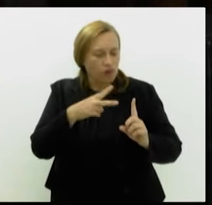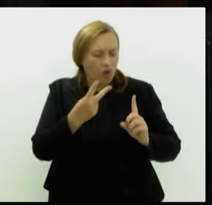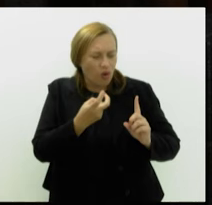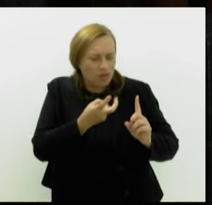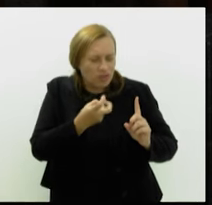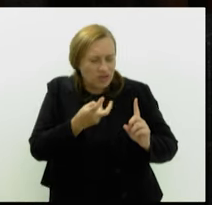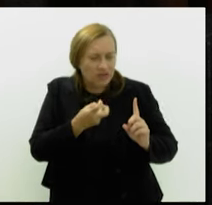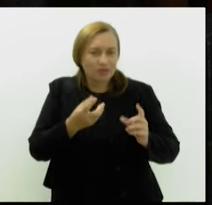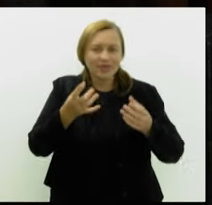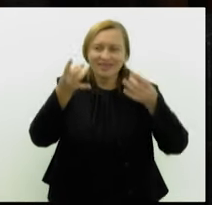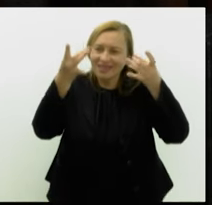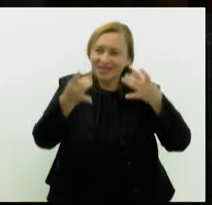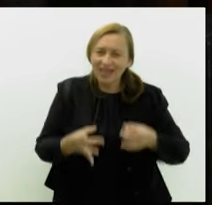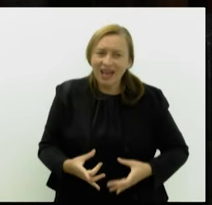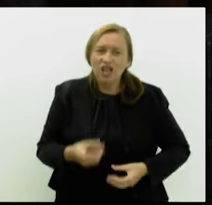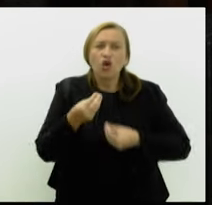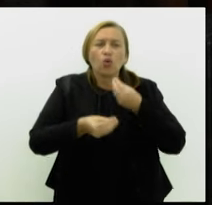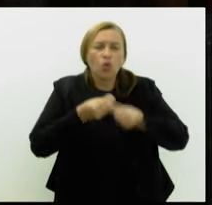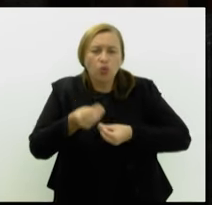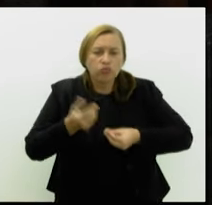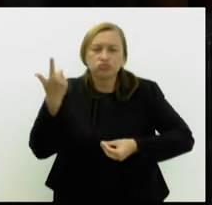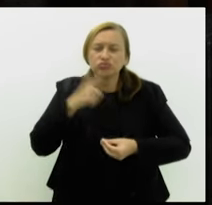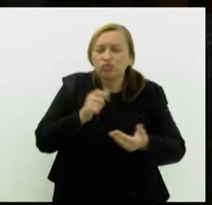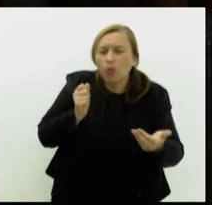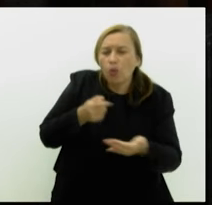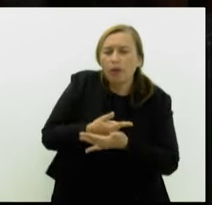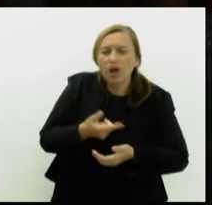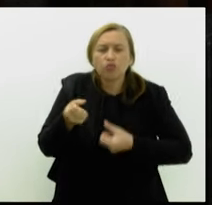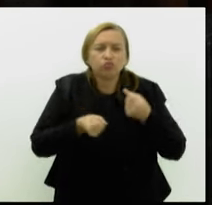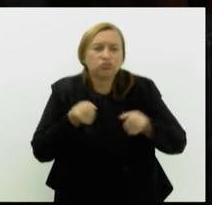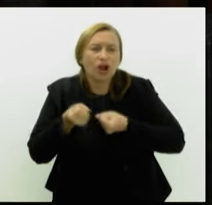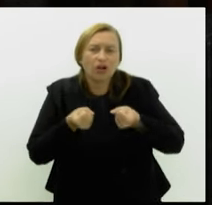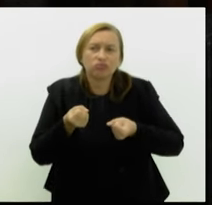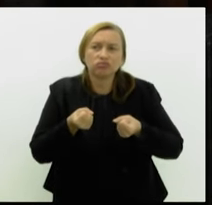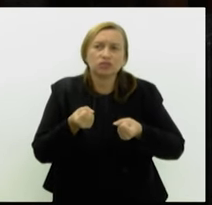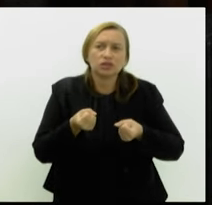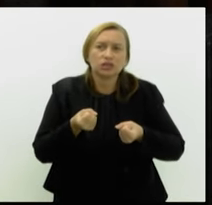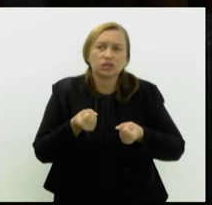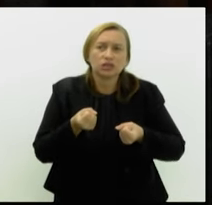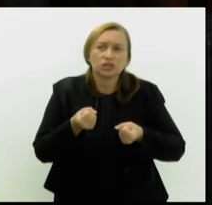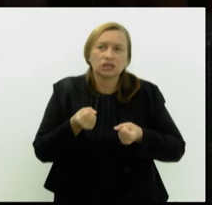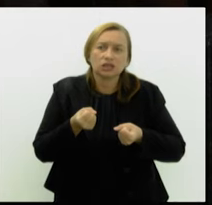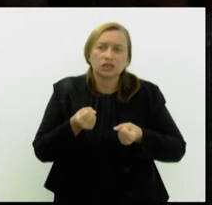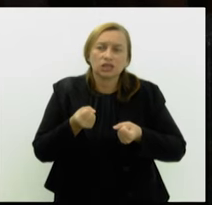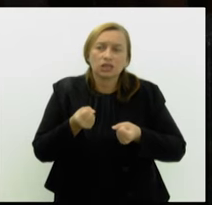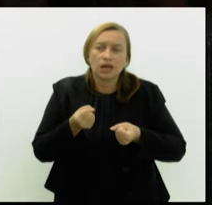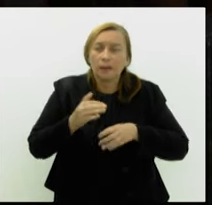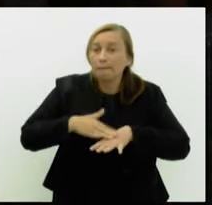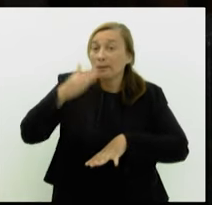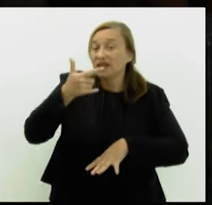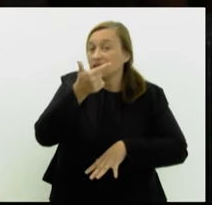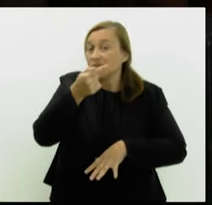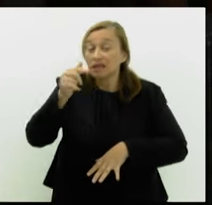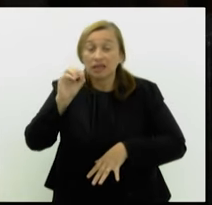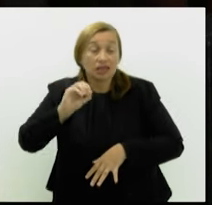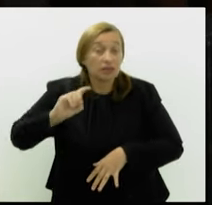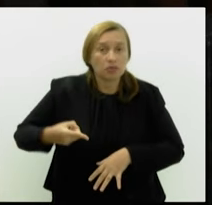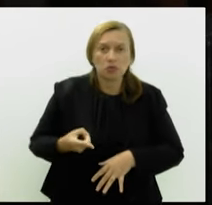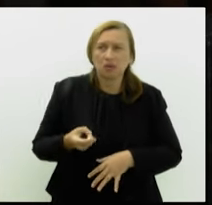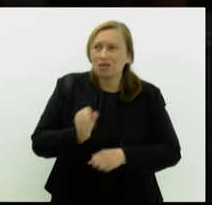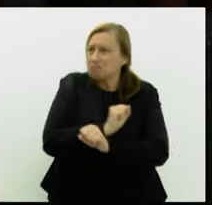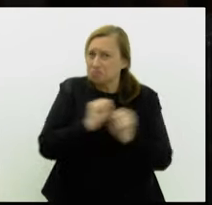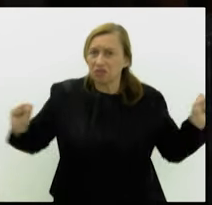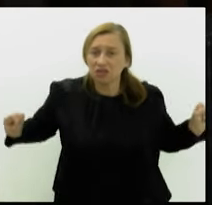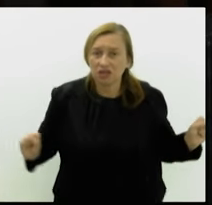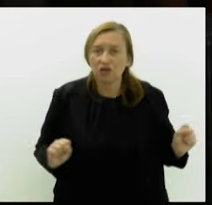puxa, como que eu posso conseguir comprar um carro, né, que passe os 70 mil? Porque hoje é impossível. Um carro